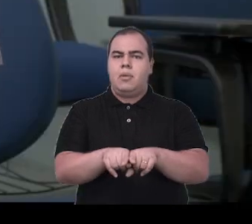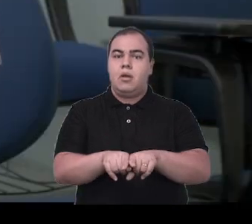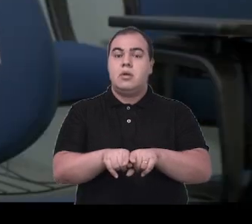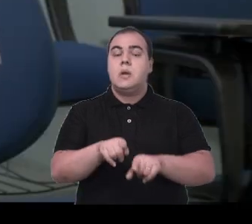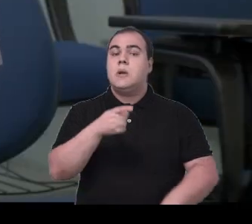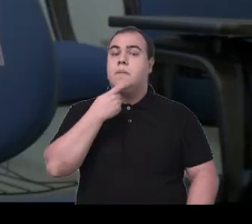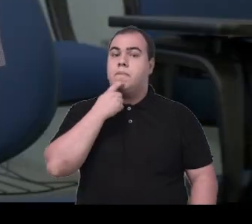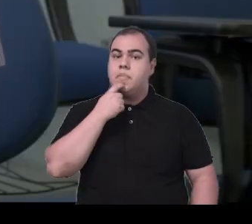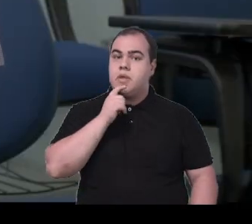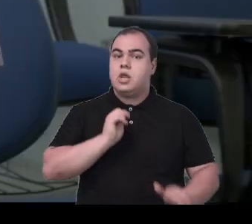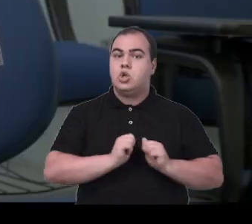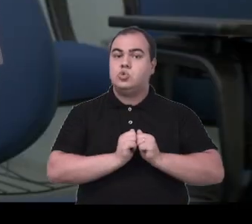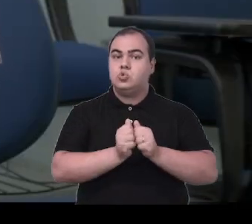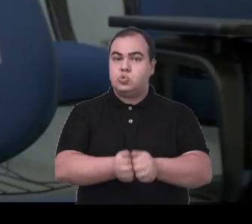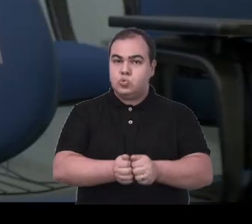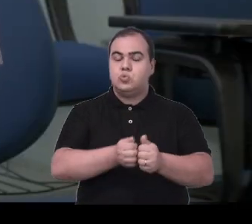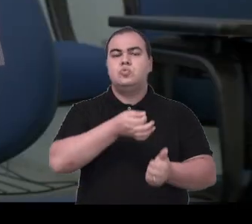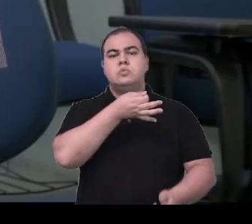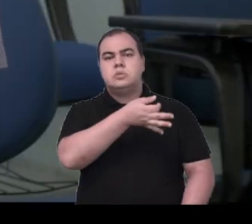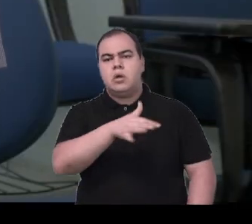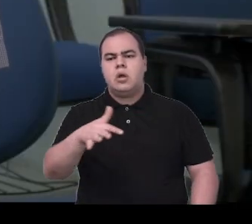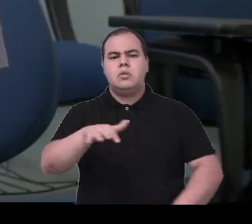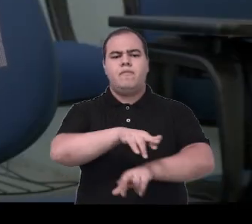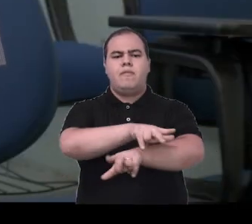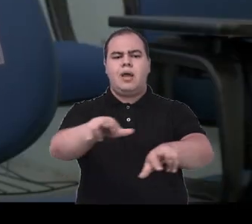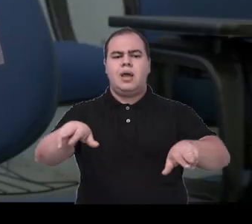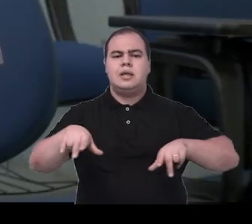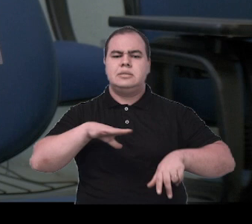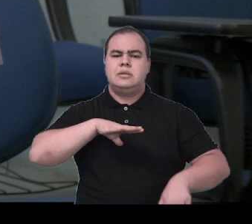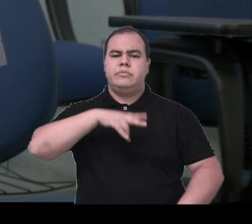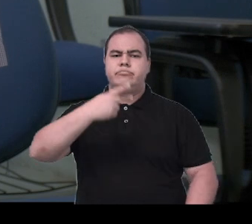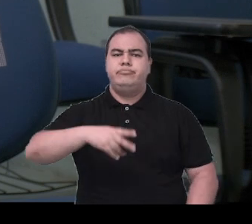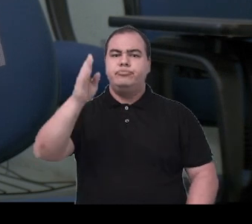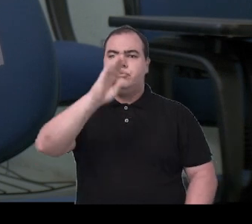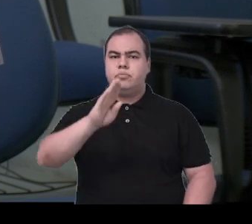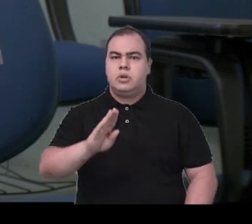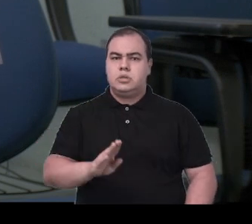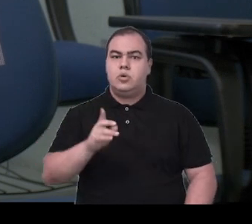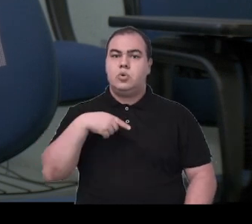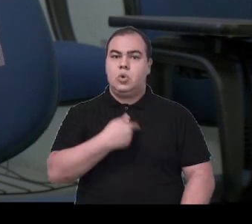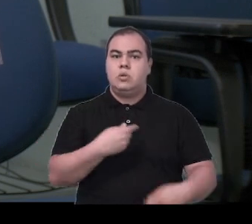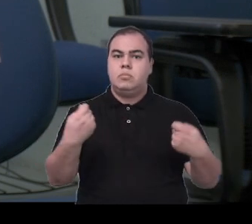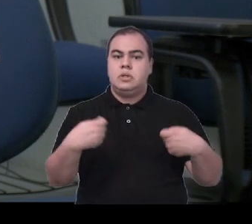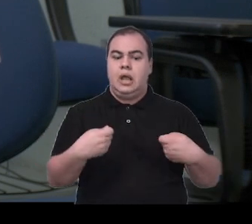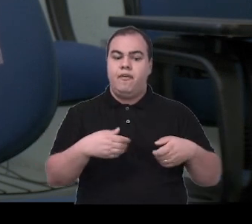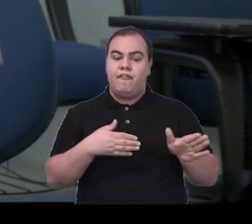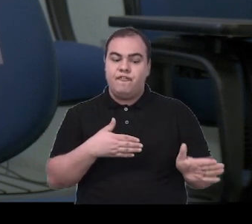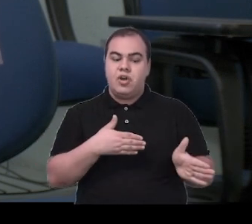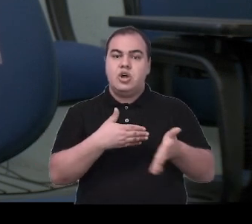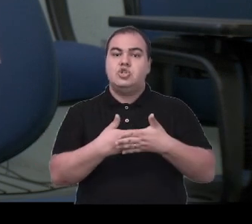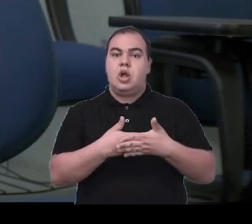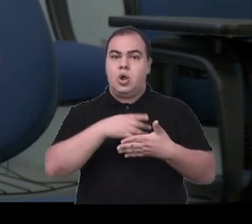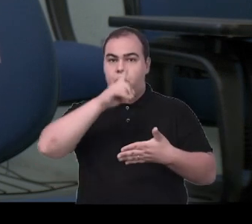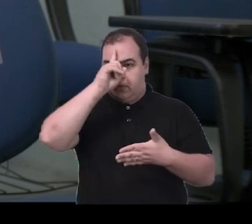mental. Campinas, junto com Santos, sai logo, uma série de cidades no Brasil. E os passos era fechar os manicômios,